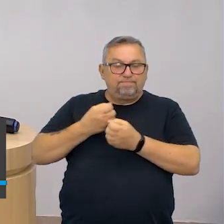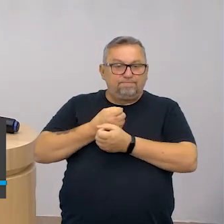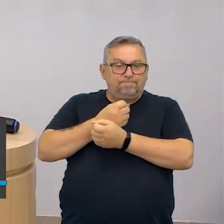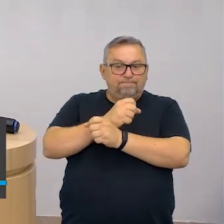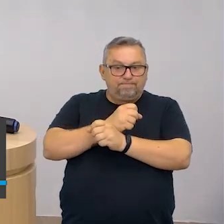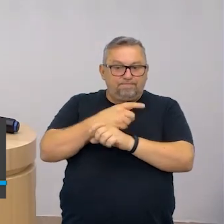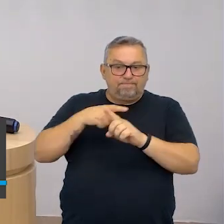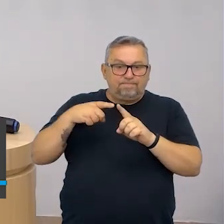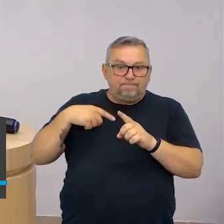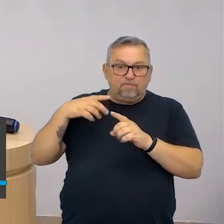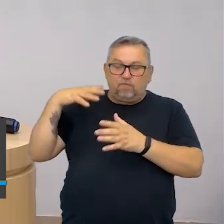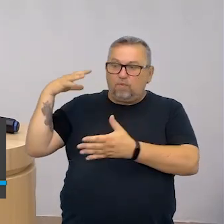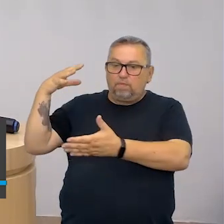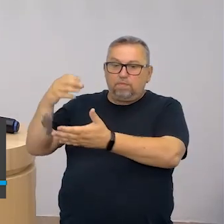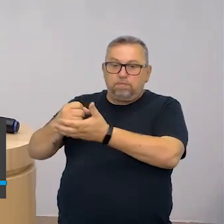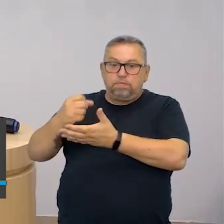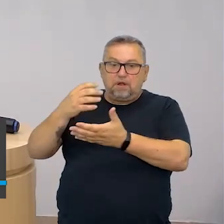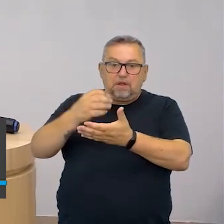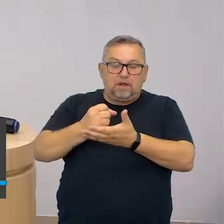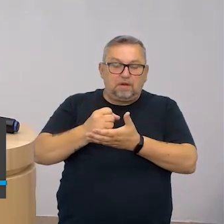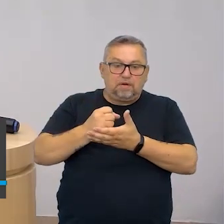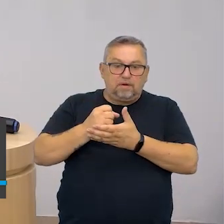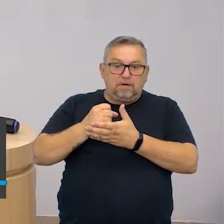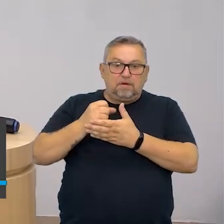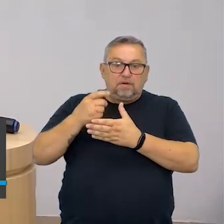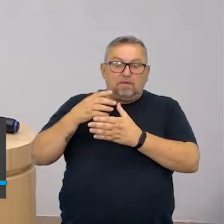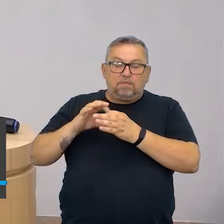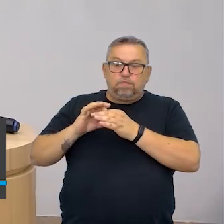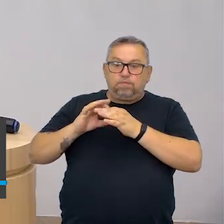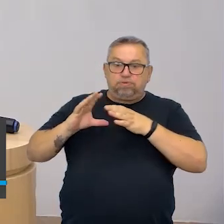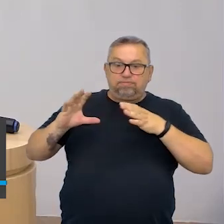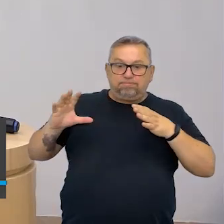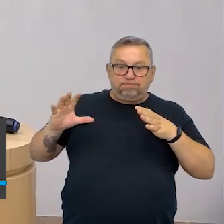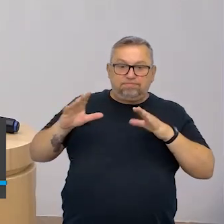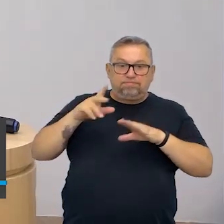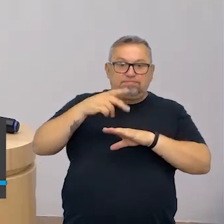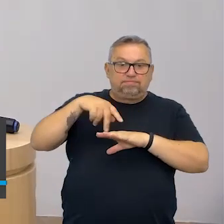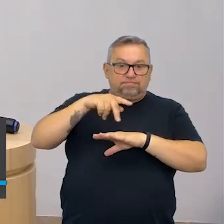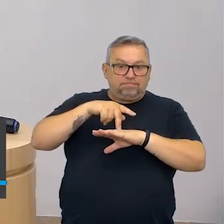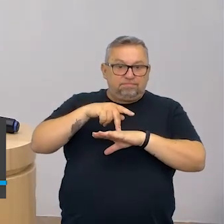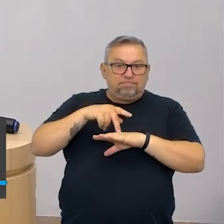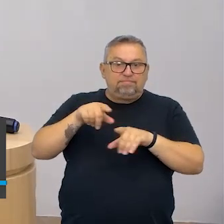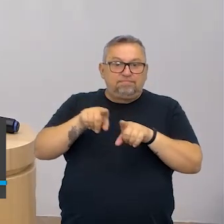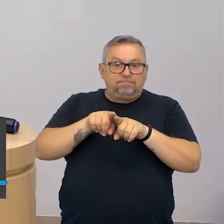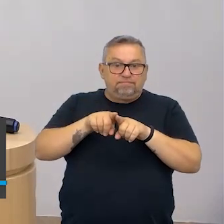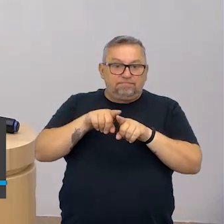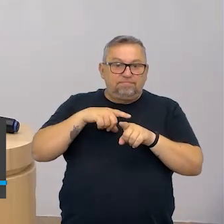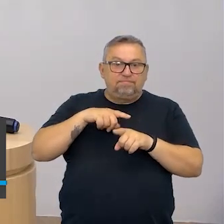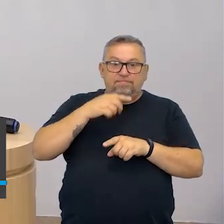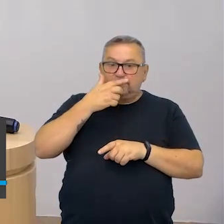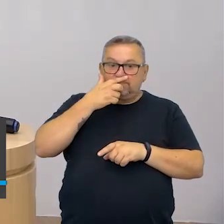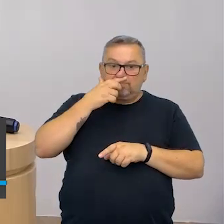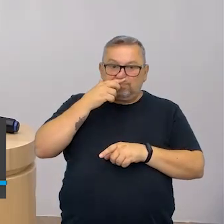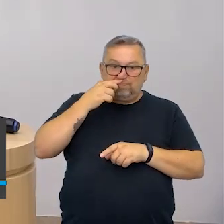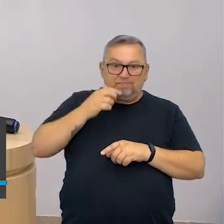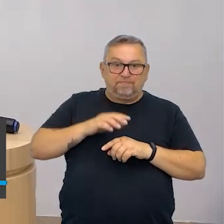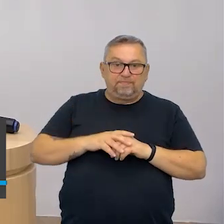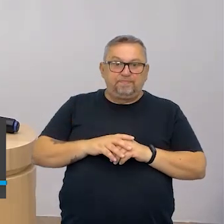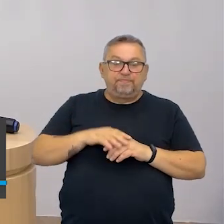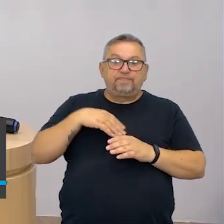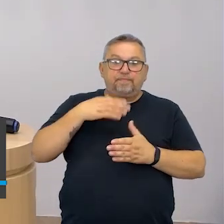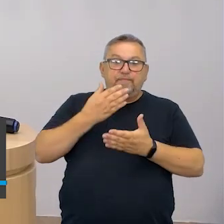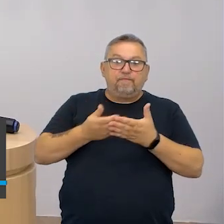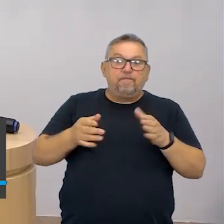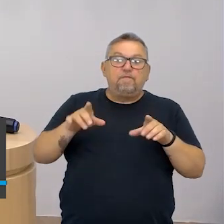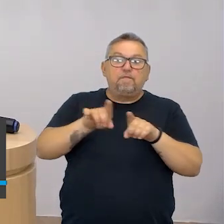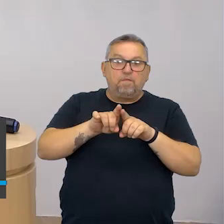foram desterradas, que perderam o vínculo com o seu país natal, com a sua terra natal, e perderam